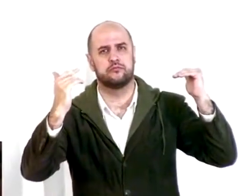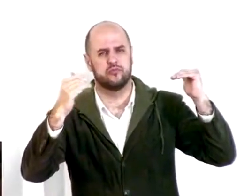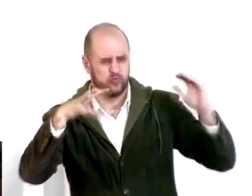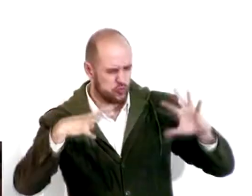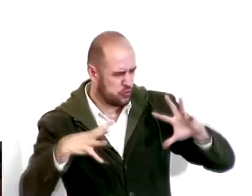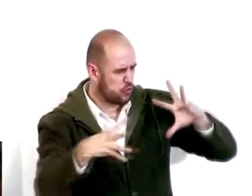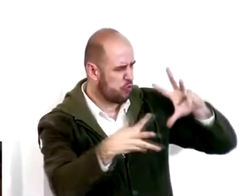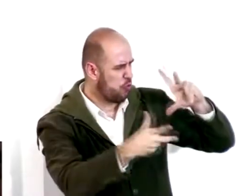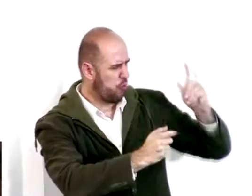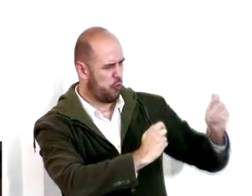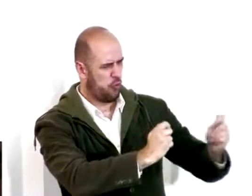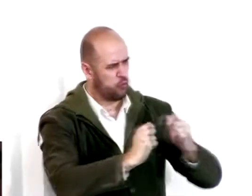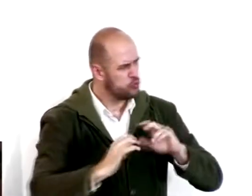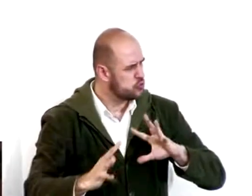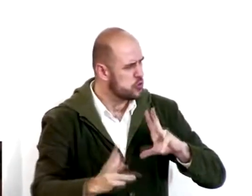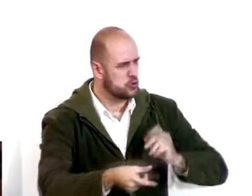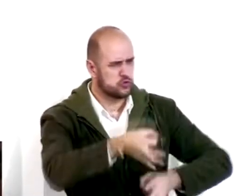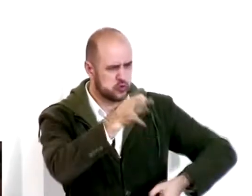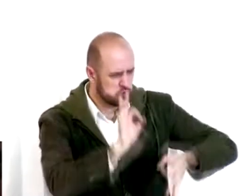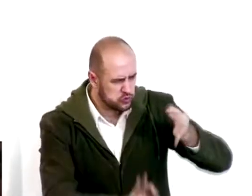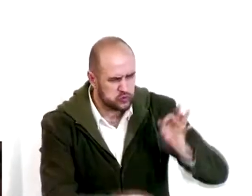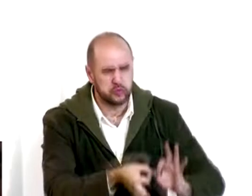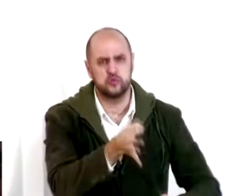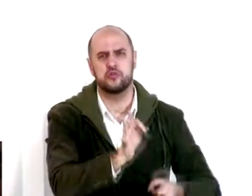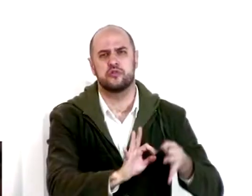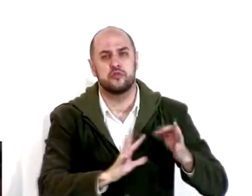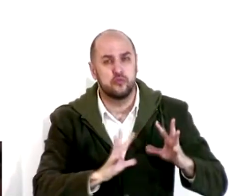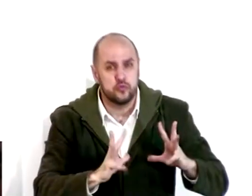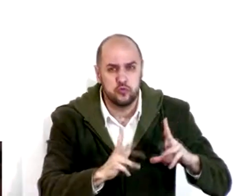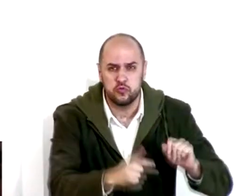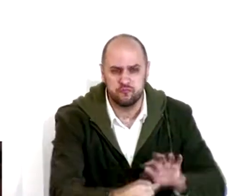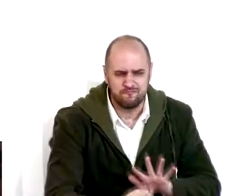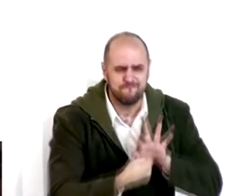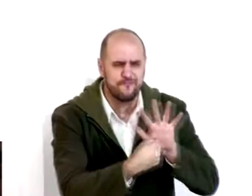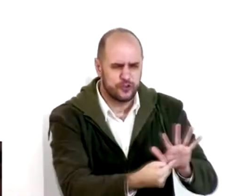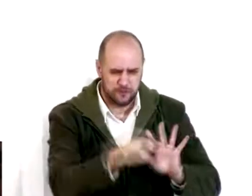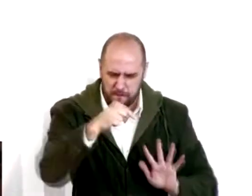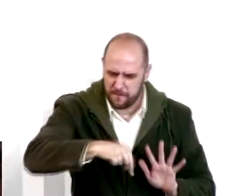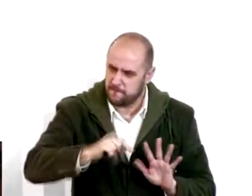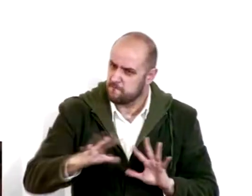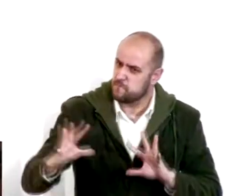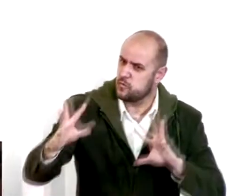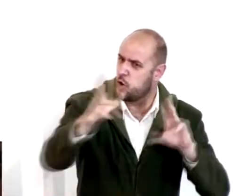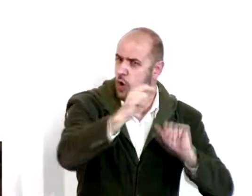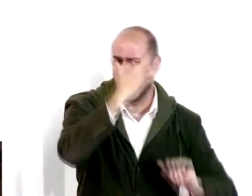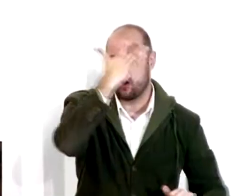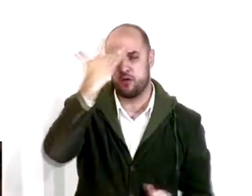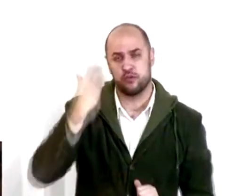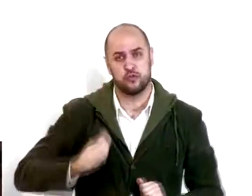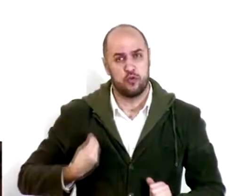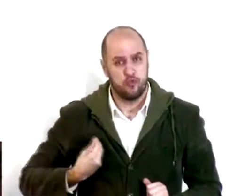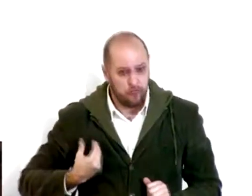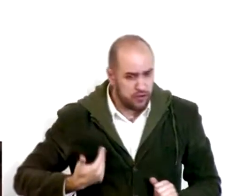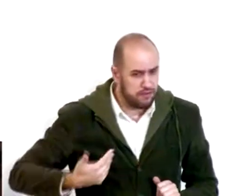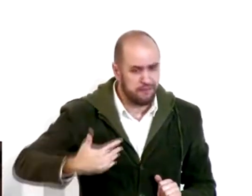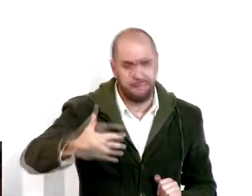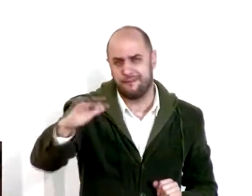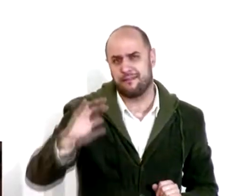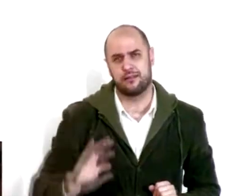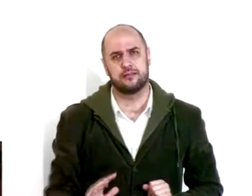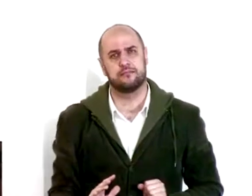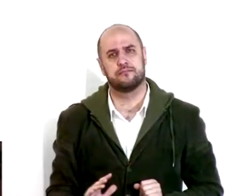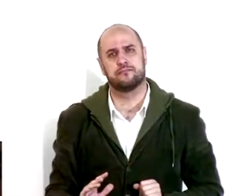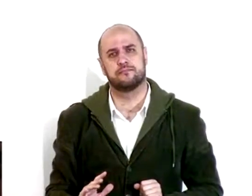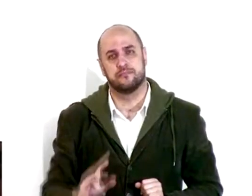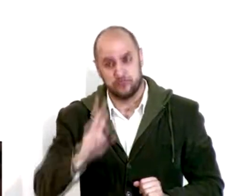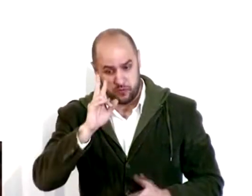Sua justiça e os seus juízos serão evidentes aqui a todos nós ao passo que